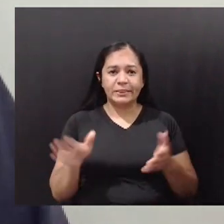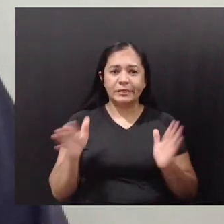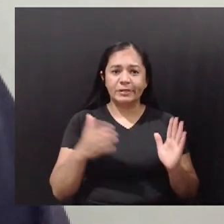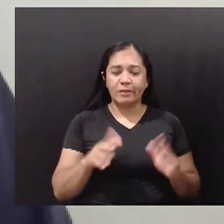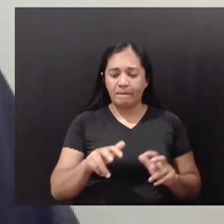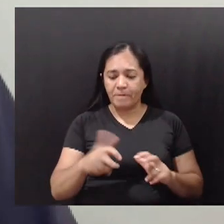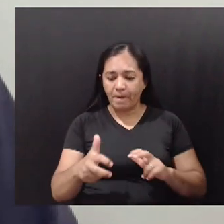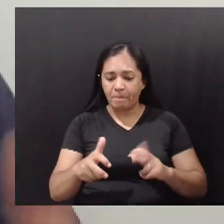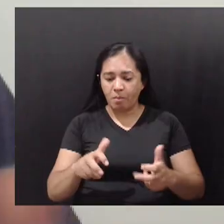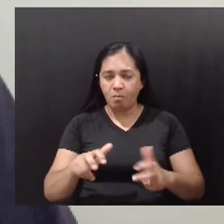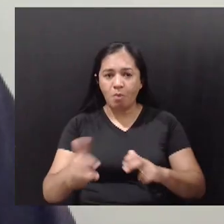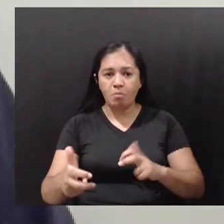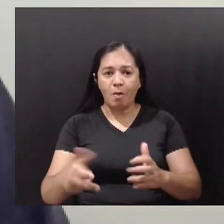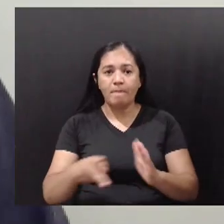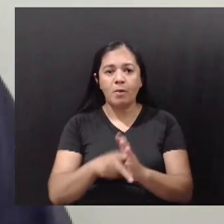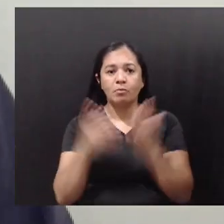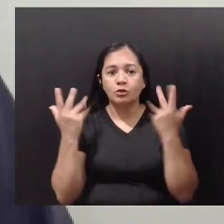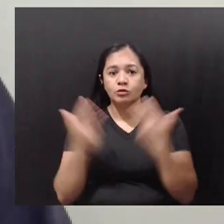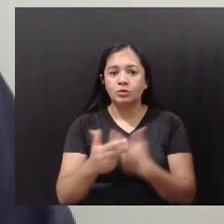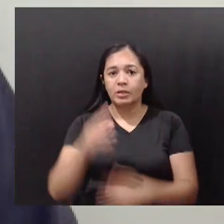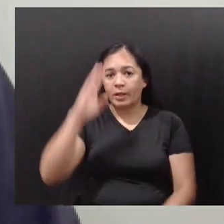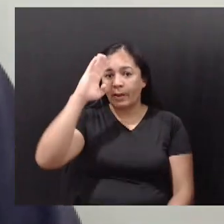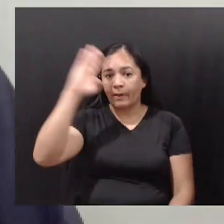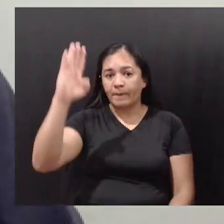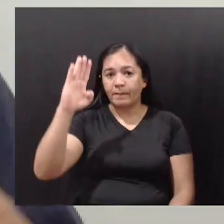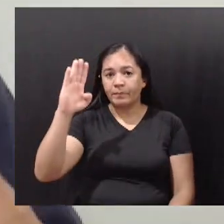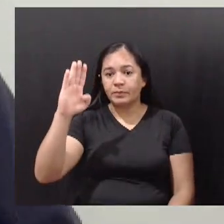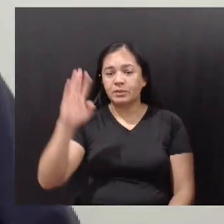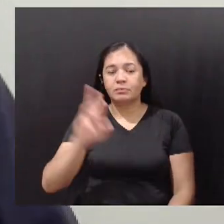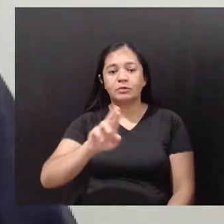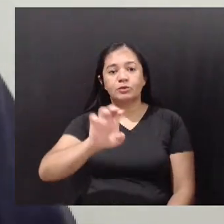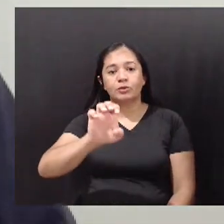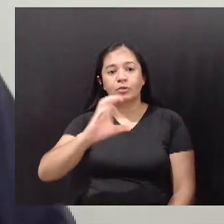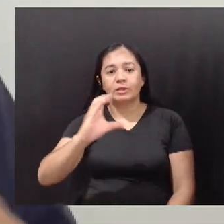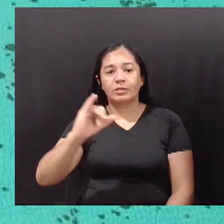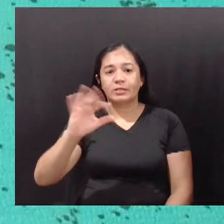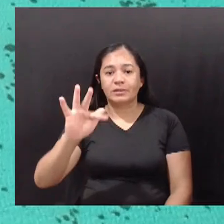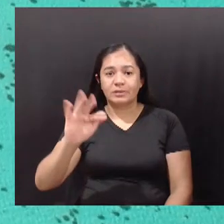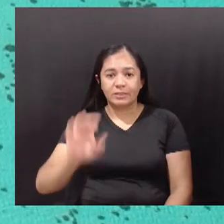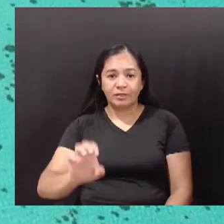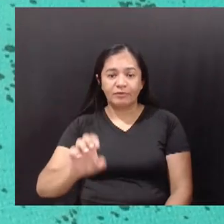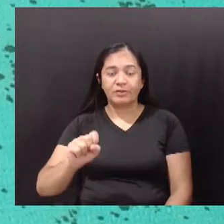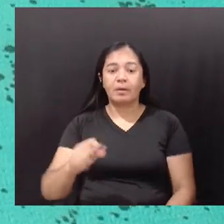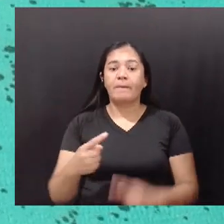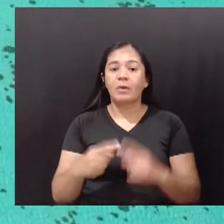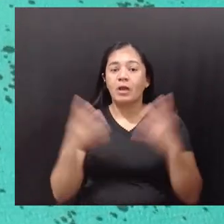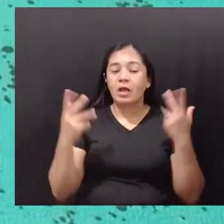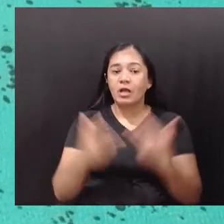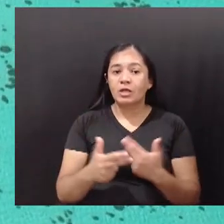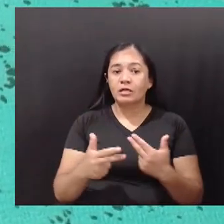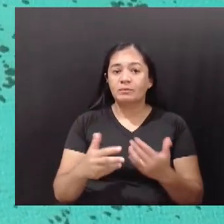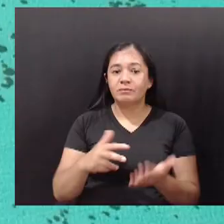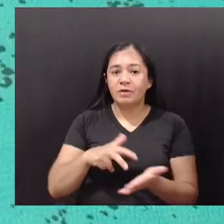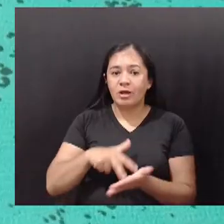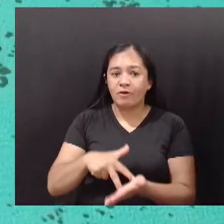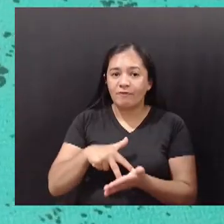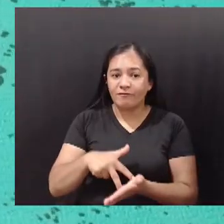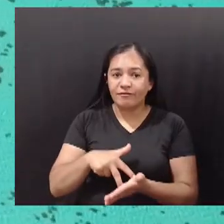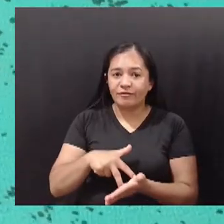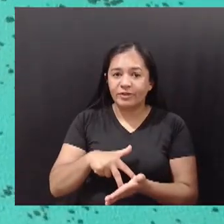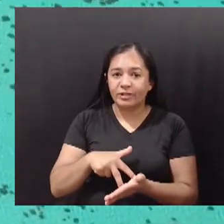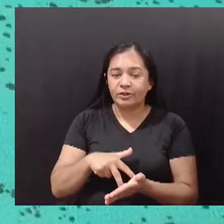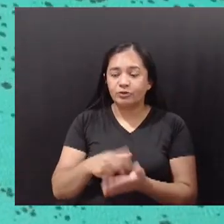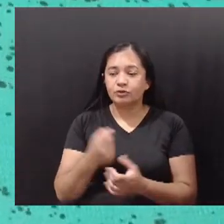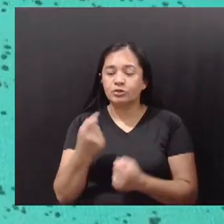desses animais, principalmente dos arrecifes de corais. Eles são animais que ficam fixos em algumas áreas, ele tem